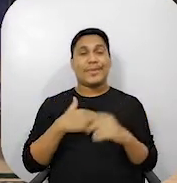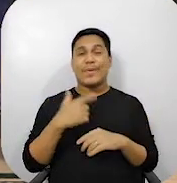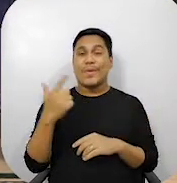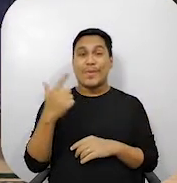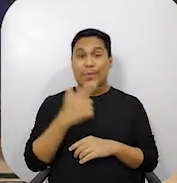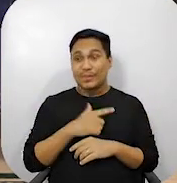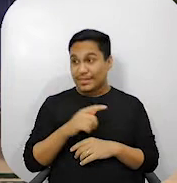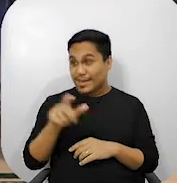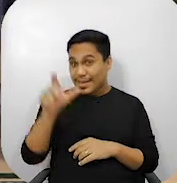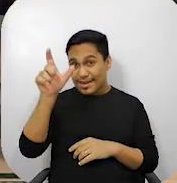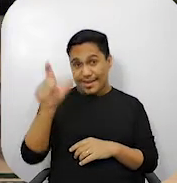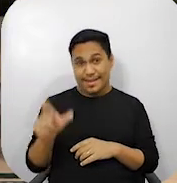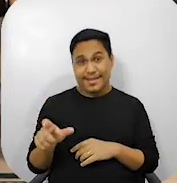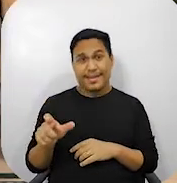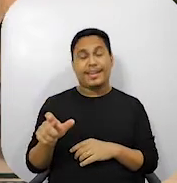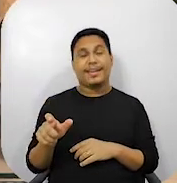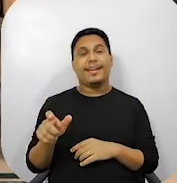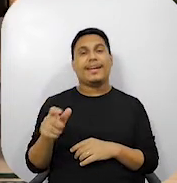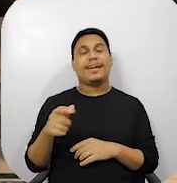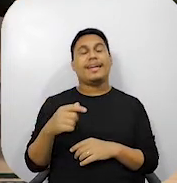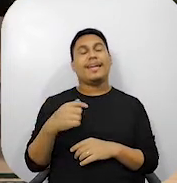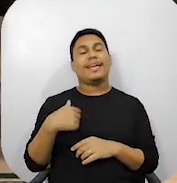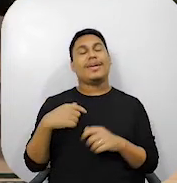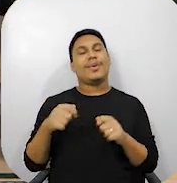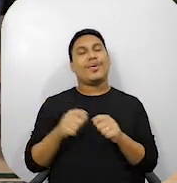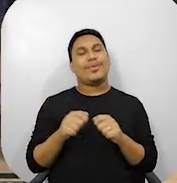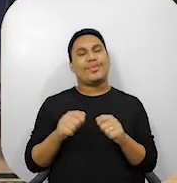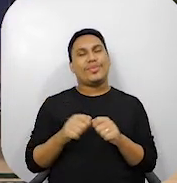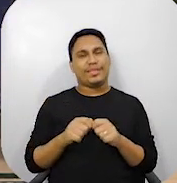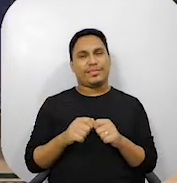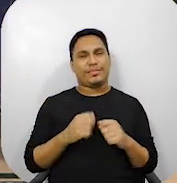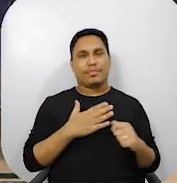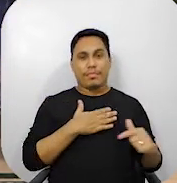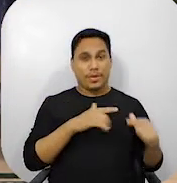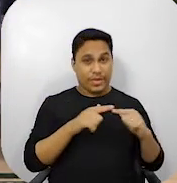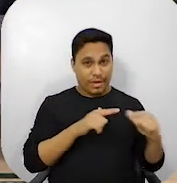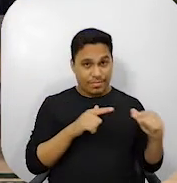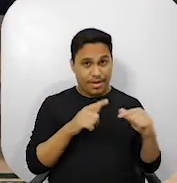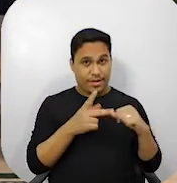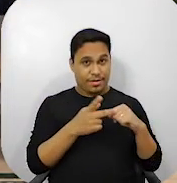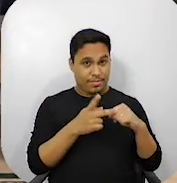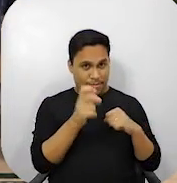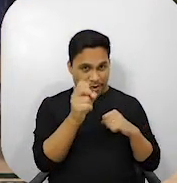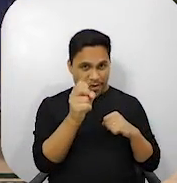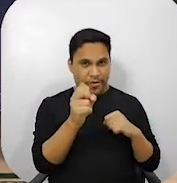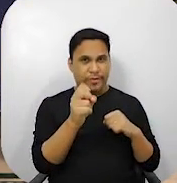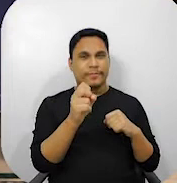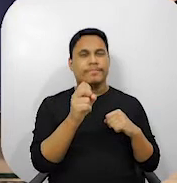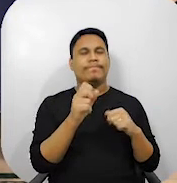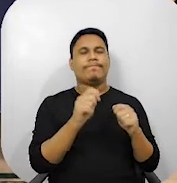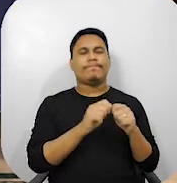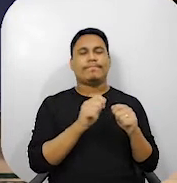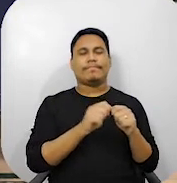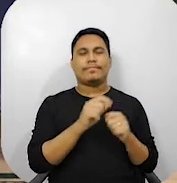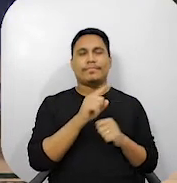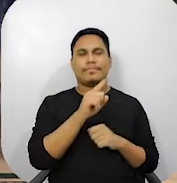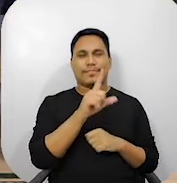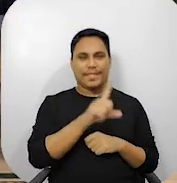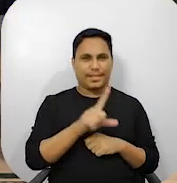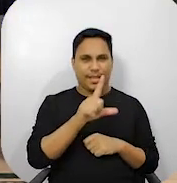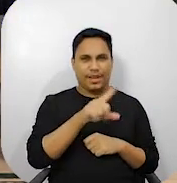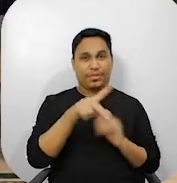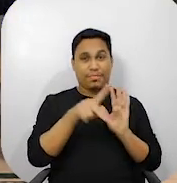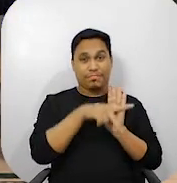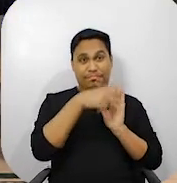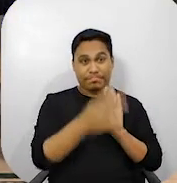ela fez eu fiz a medo meu trabalho de pós-graduação o que eu fiz em literatura